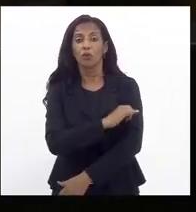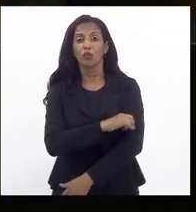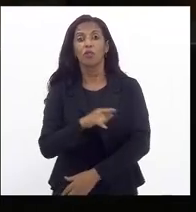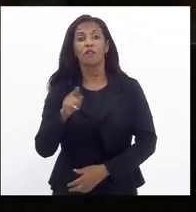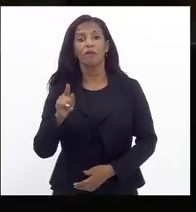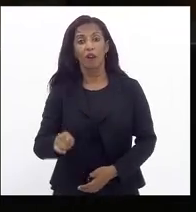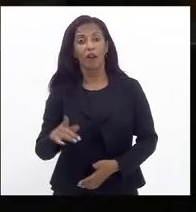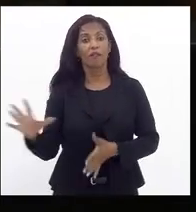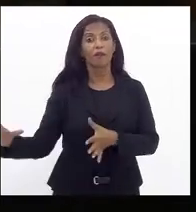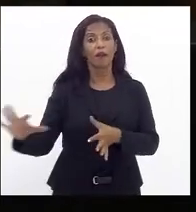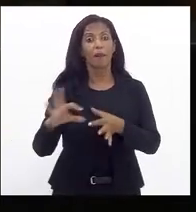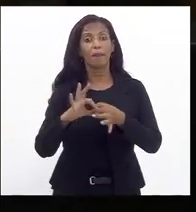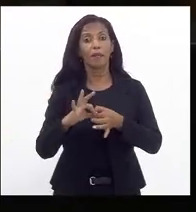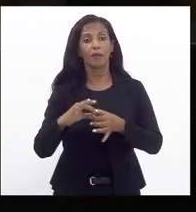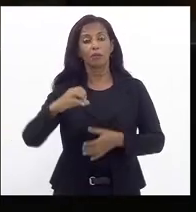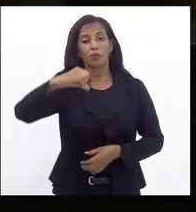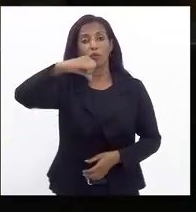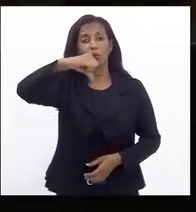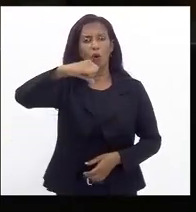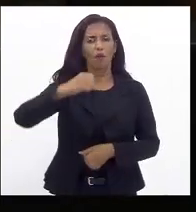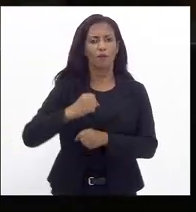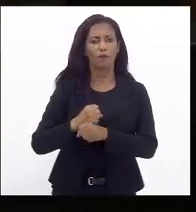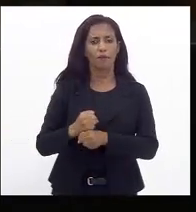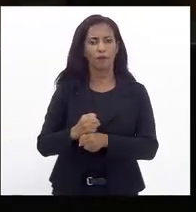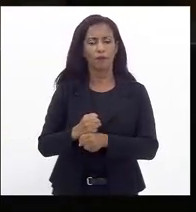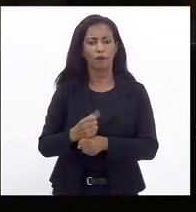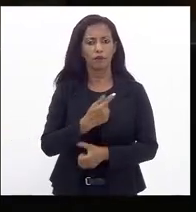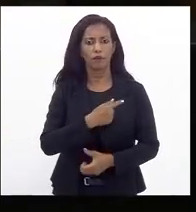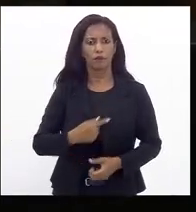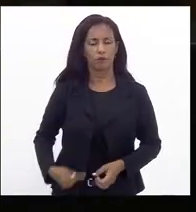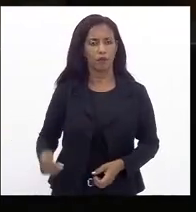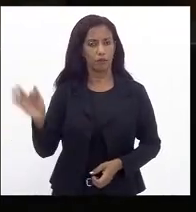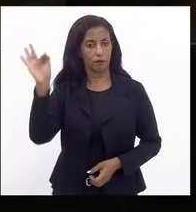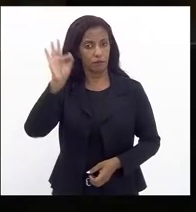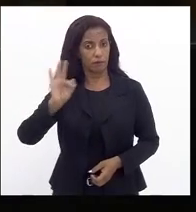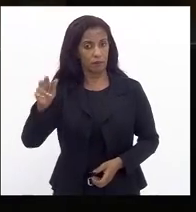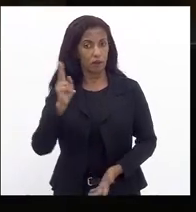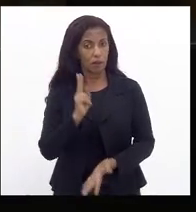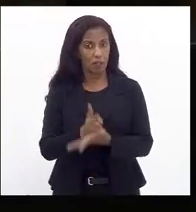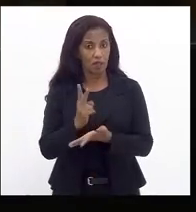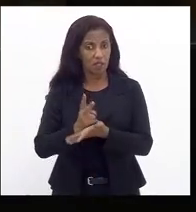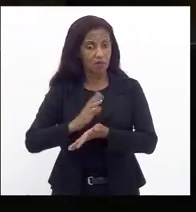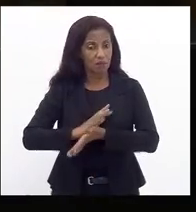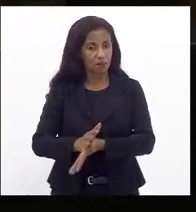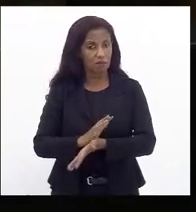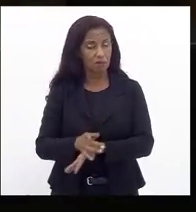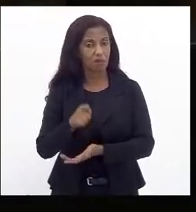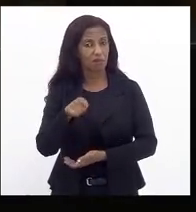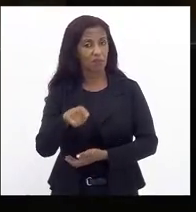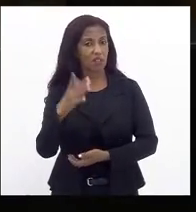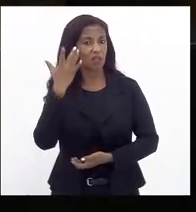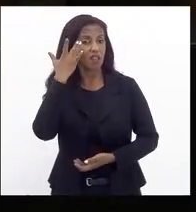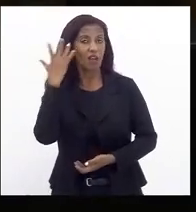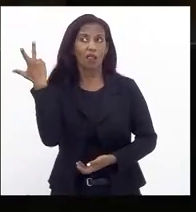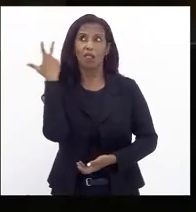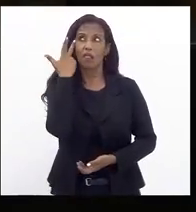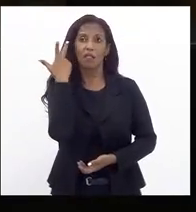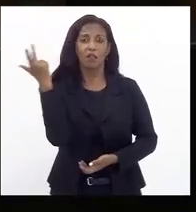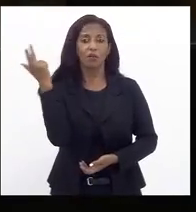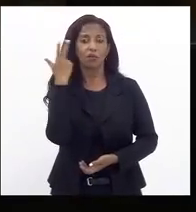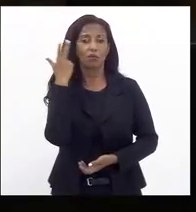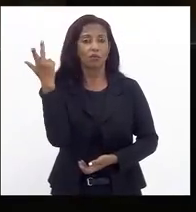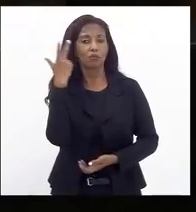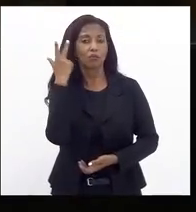Janeiro vai ficar refém durante nove anos do governo sim é esse mesmo regime que acha natural